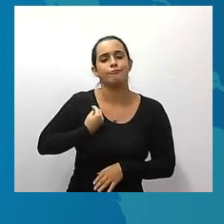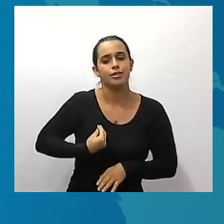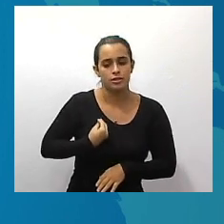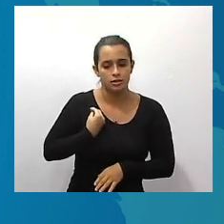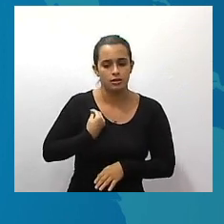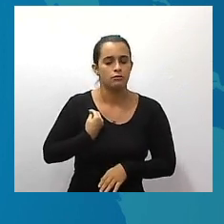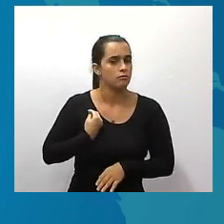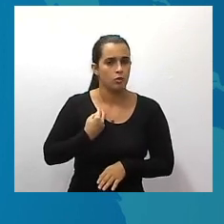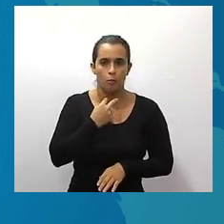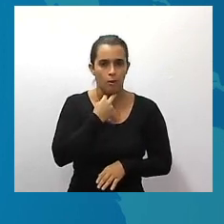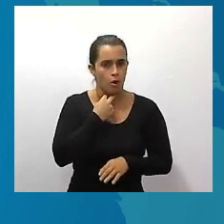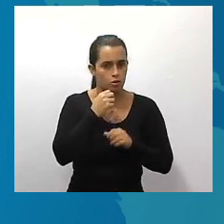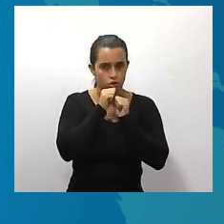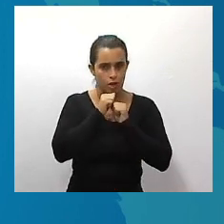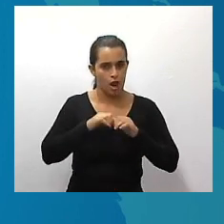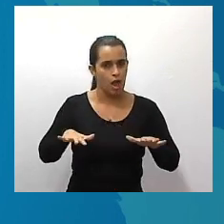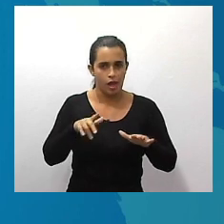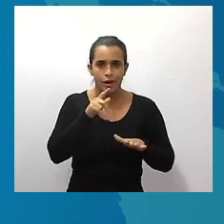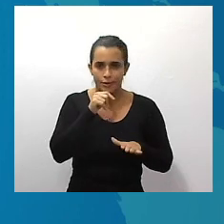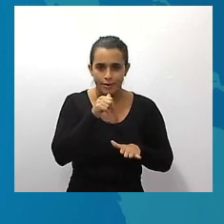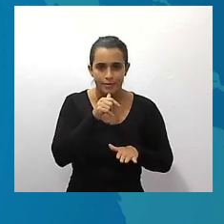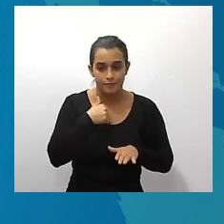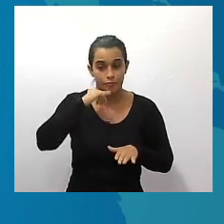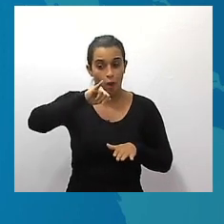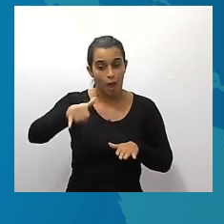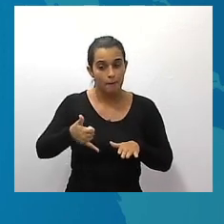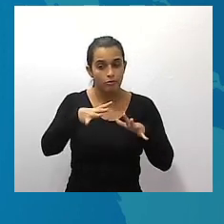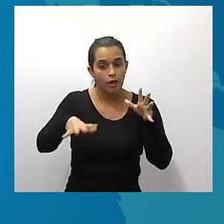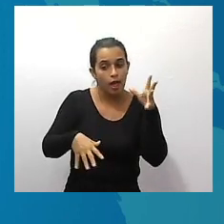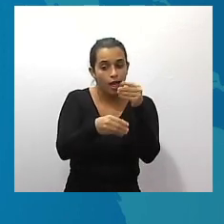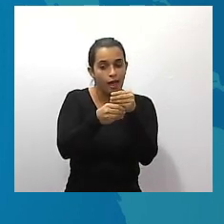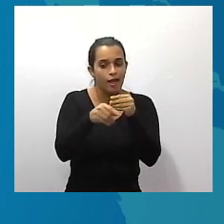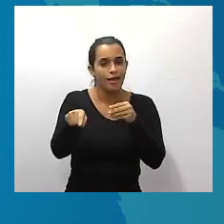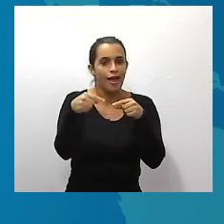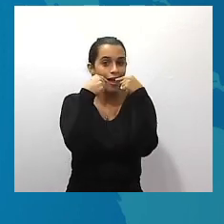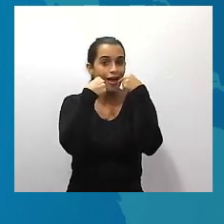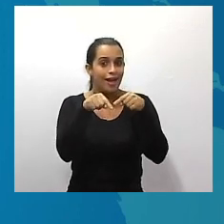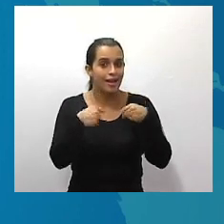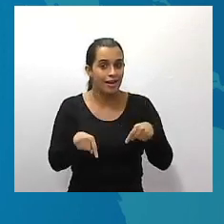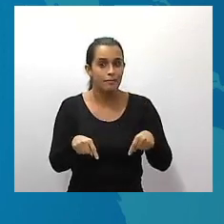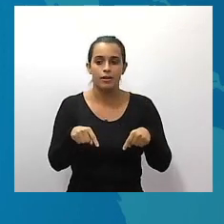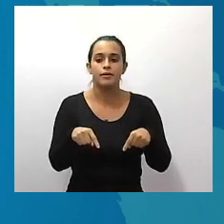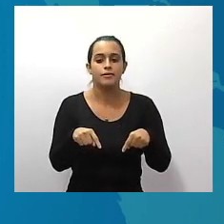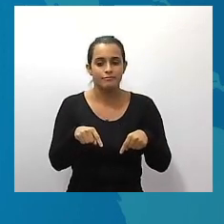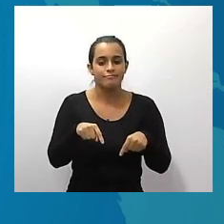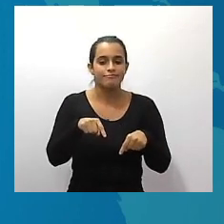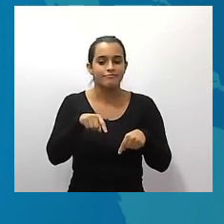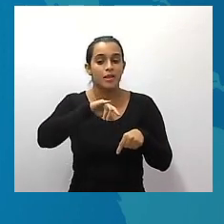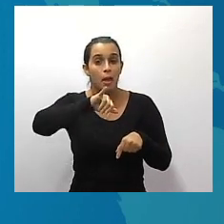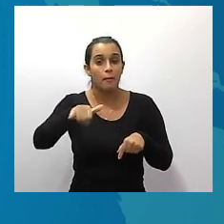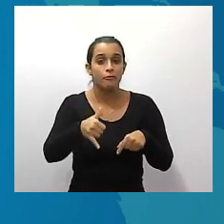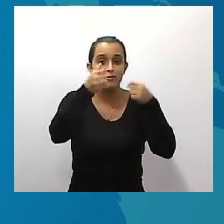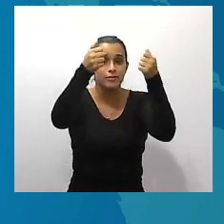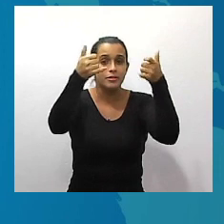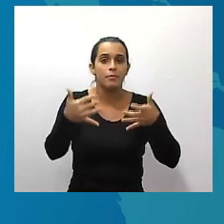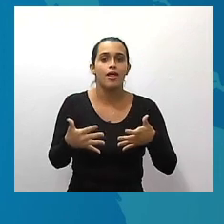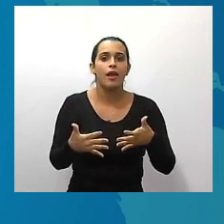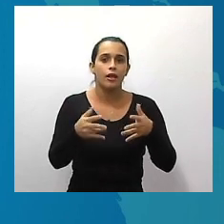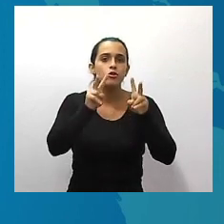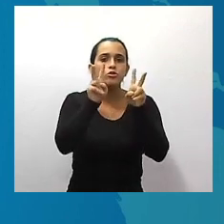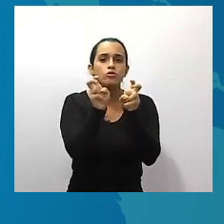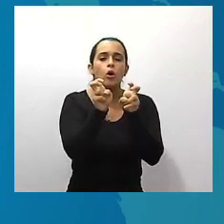reprodução desse animal, o alimento que ele precisa para poder sobreviver durante o período do frio, que eu não tenho